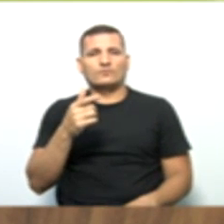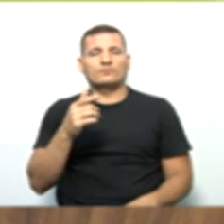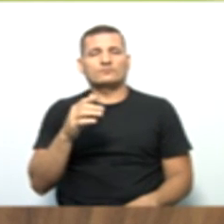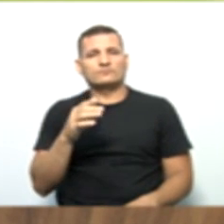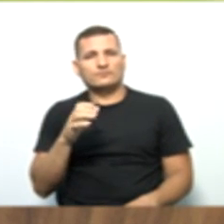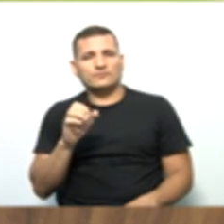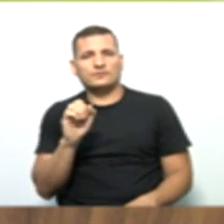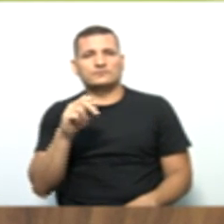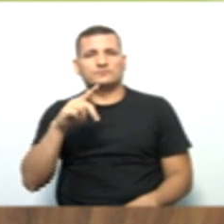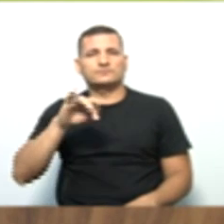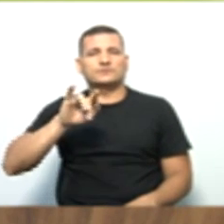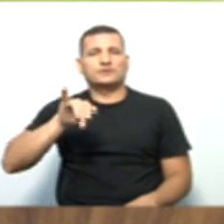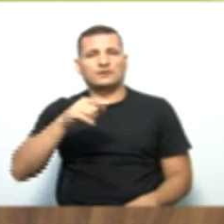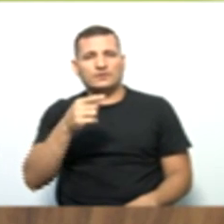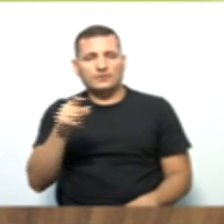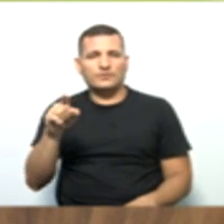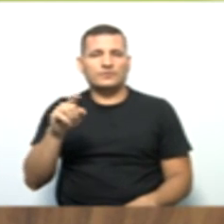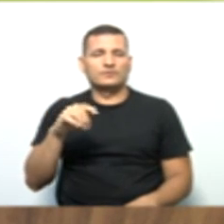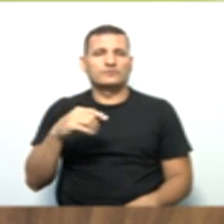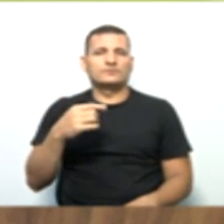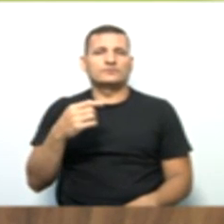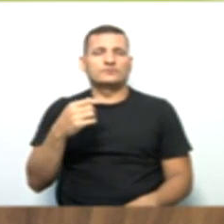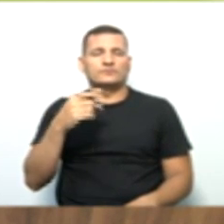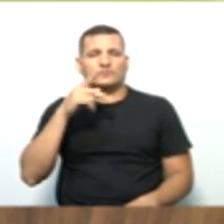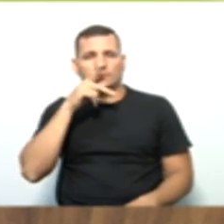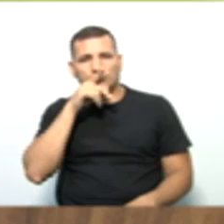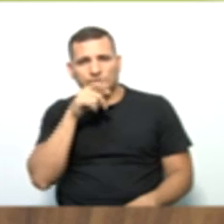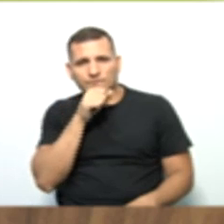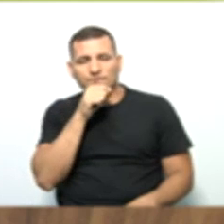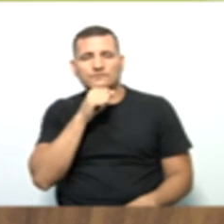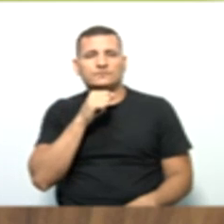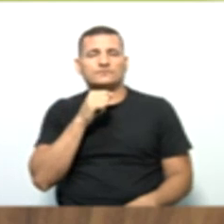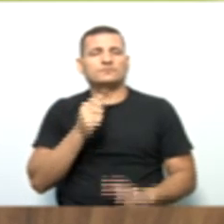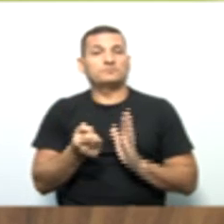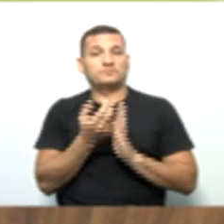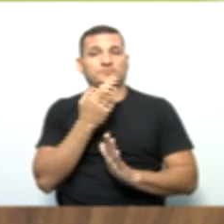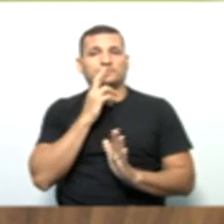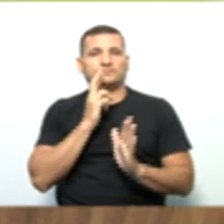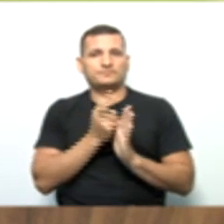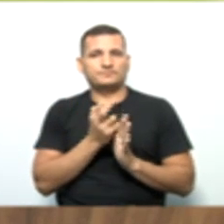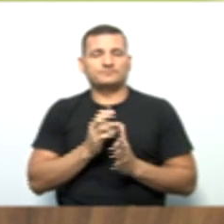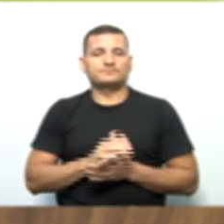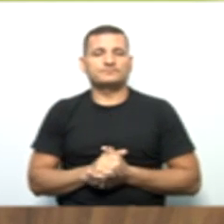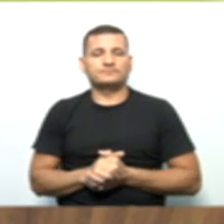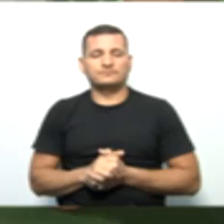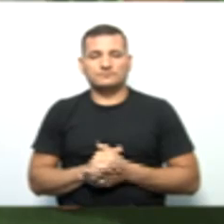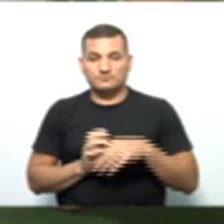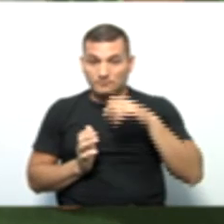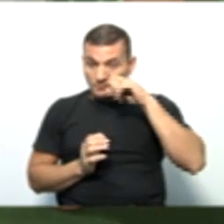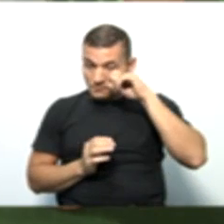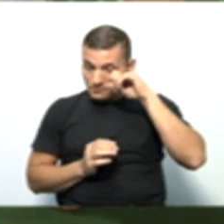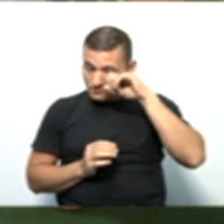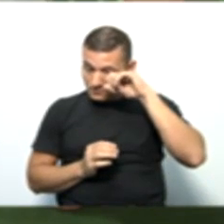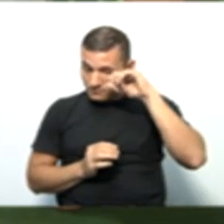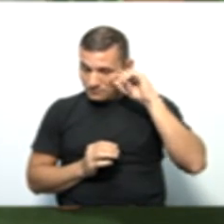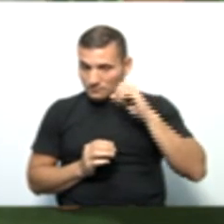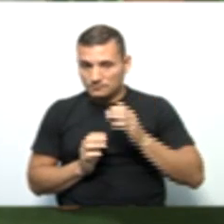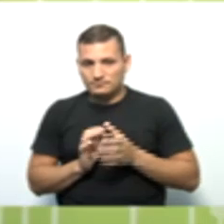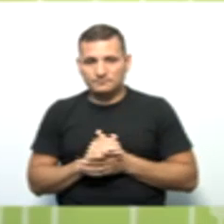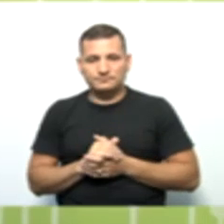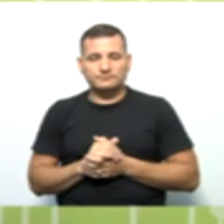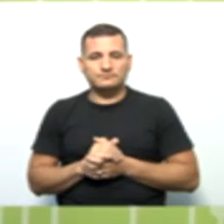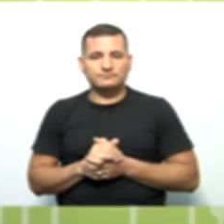Velho, mandaram a resposta sobre essa questão aí. Hein, professor? Eu acho que